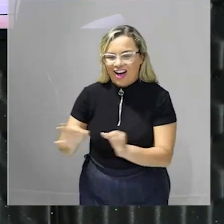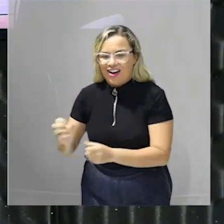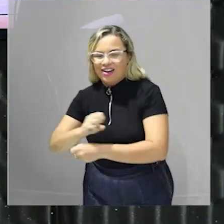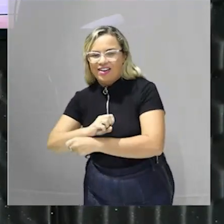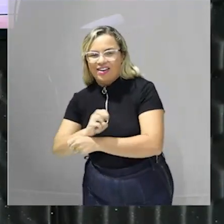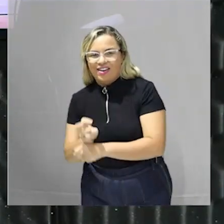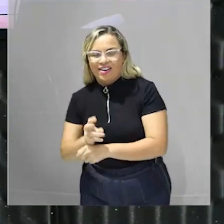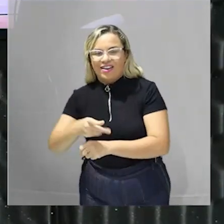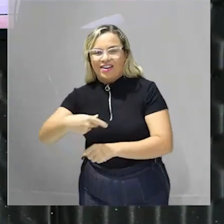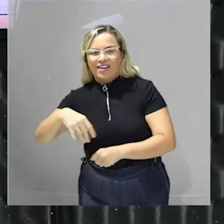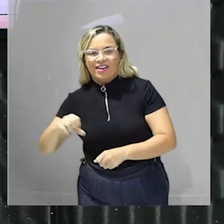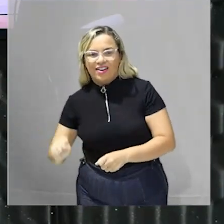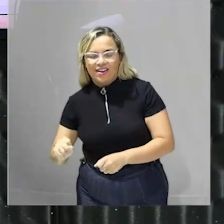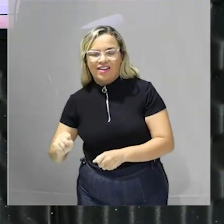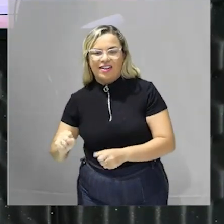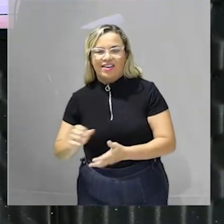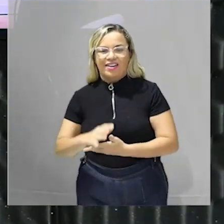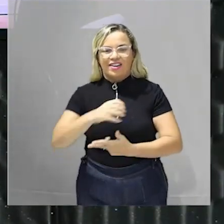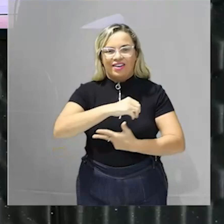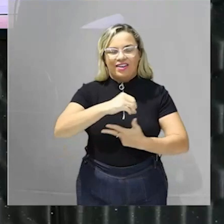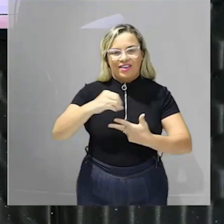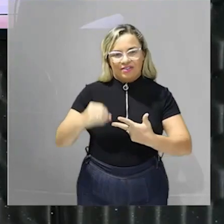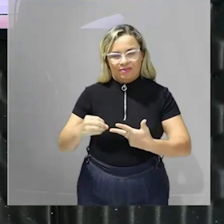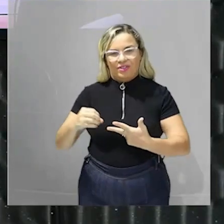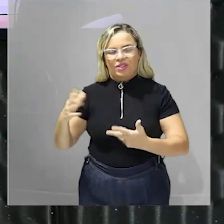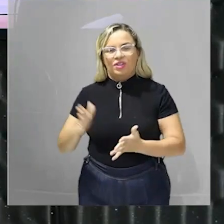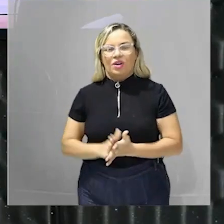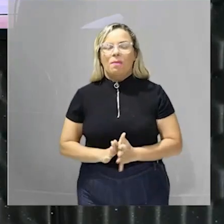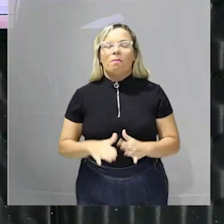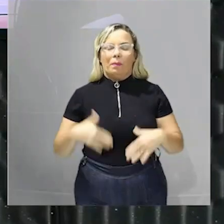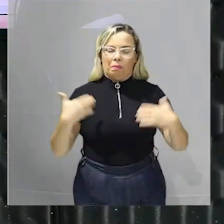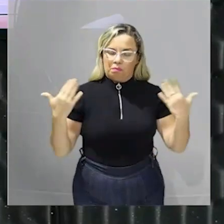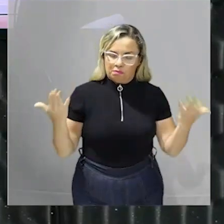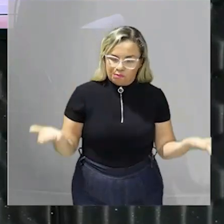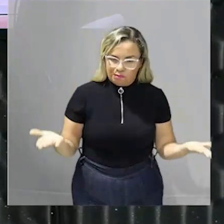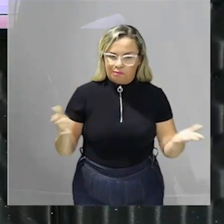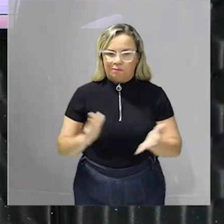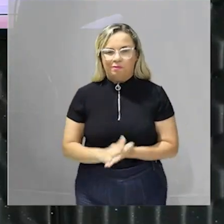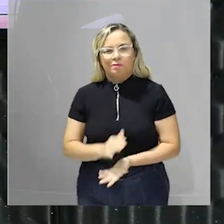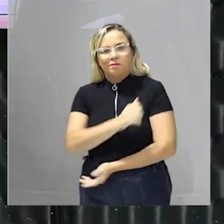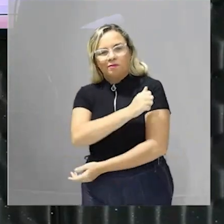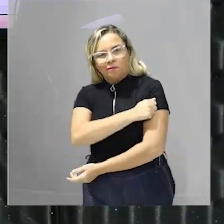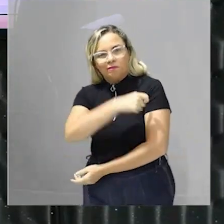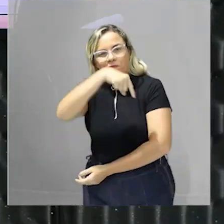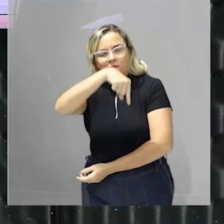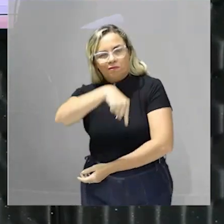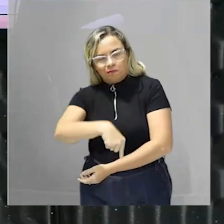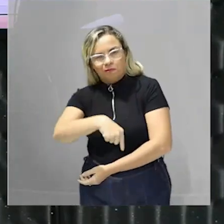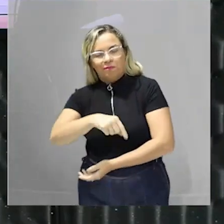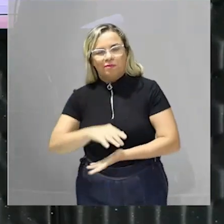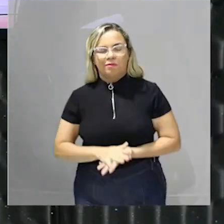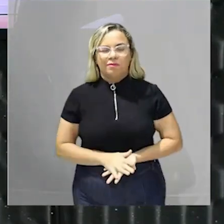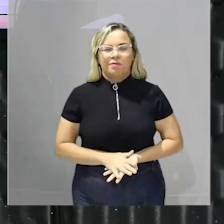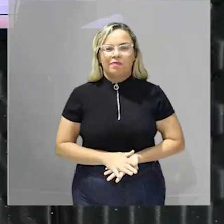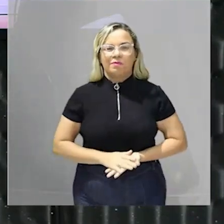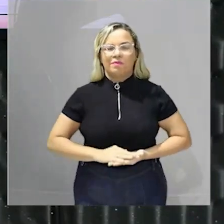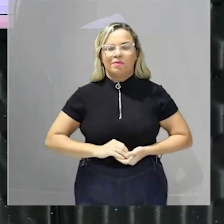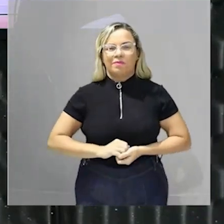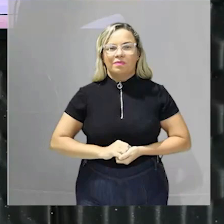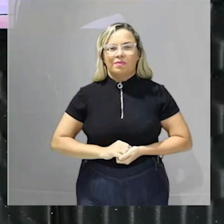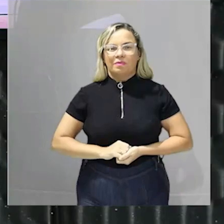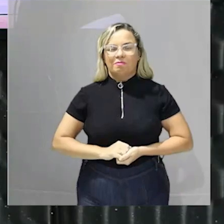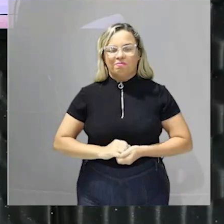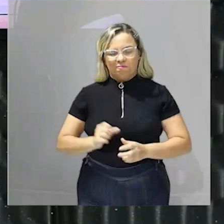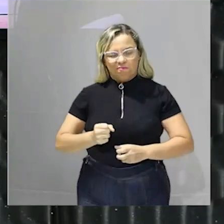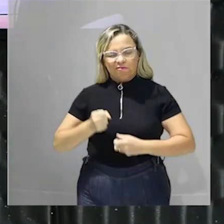EMA, preparatório Enem. Pois é, galera, nós estamos aqui dando